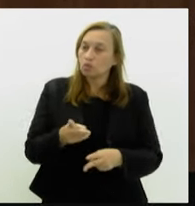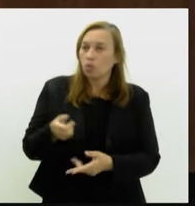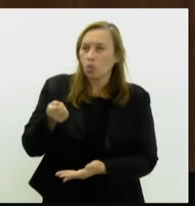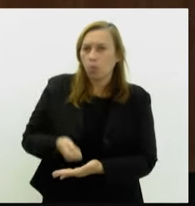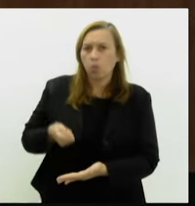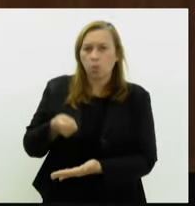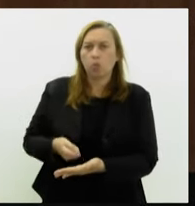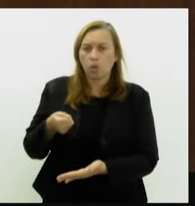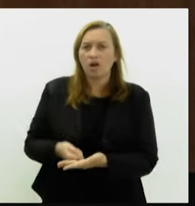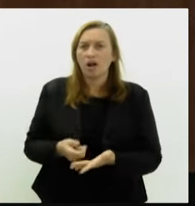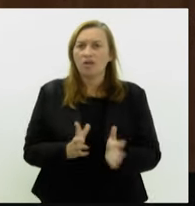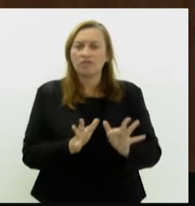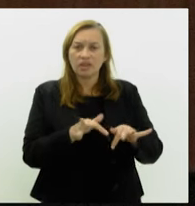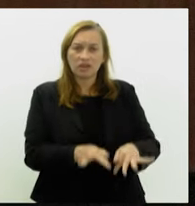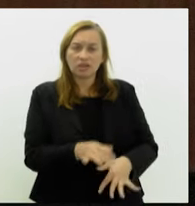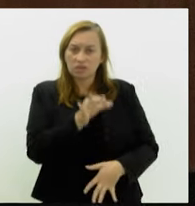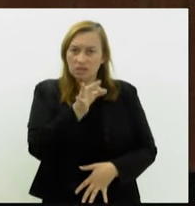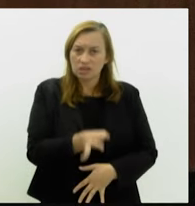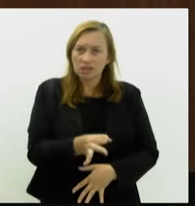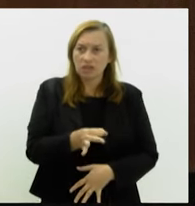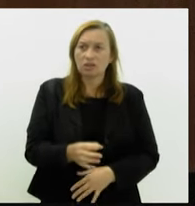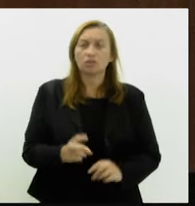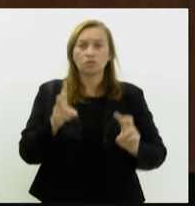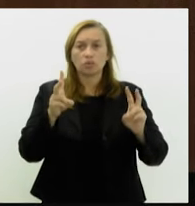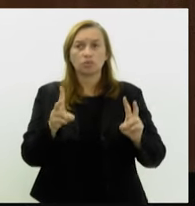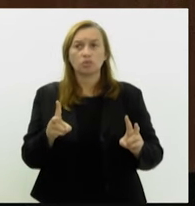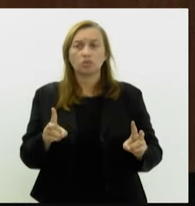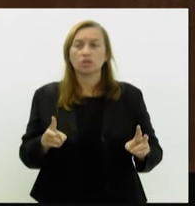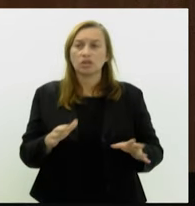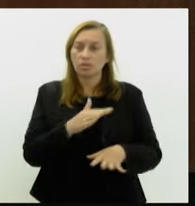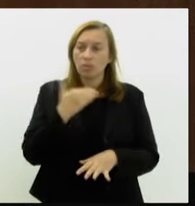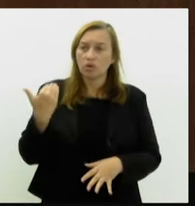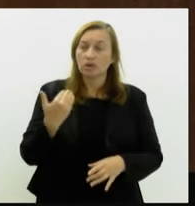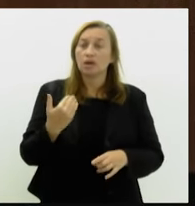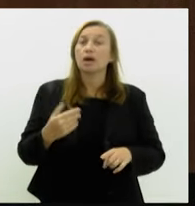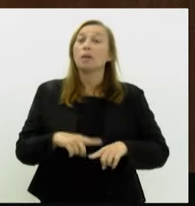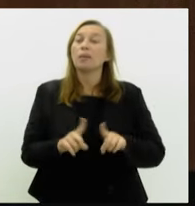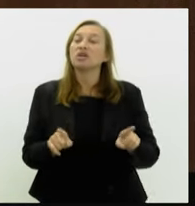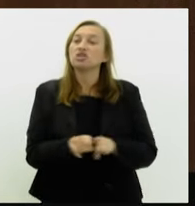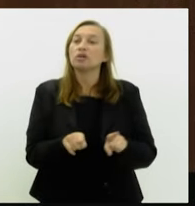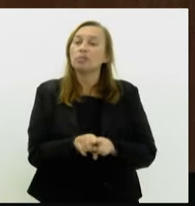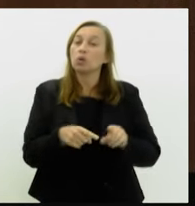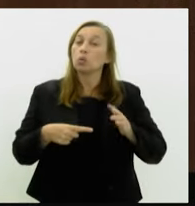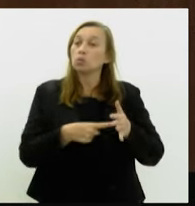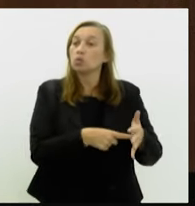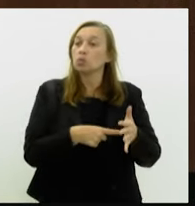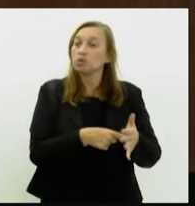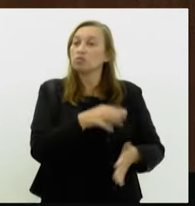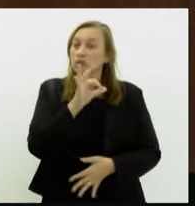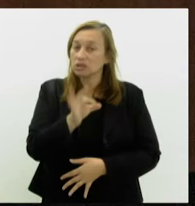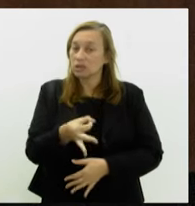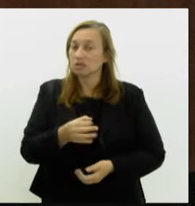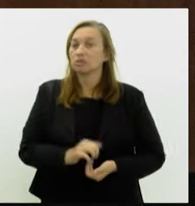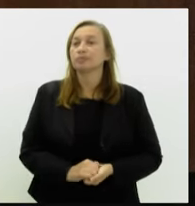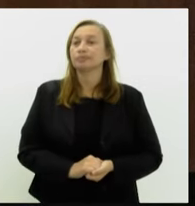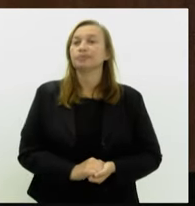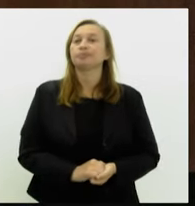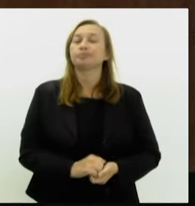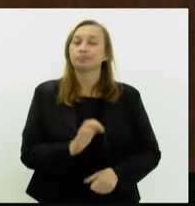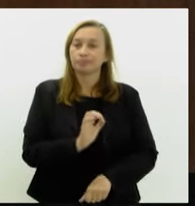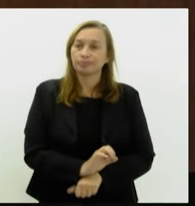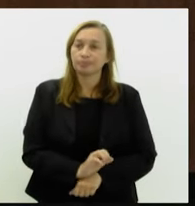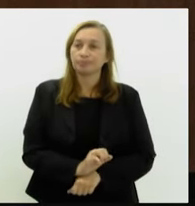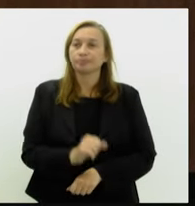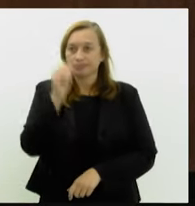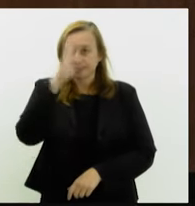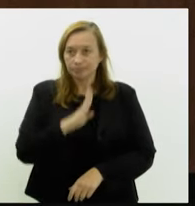cobrando um desfecho real e efetivo do caso, mas também denunciando efetivamente que o Estado